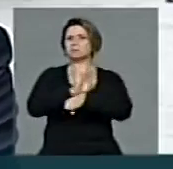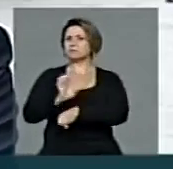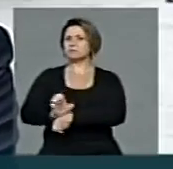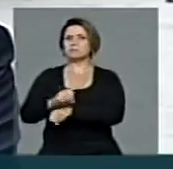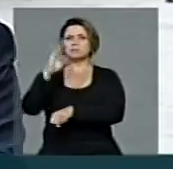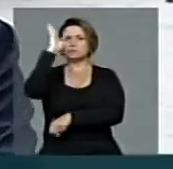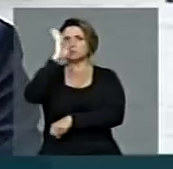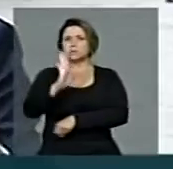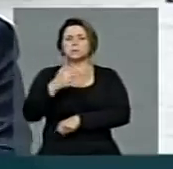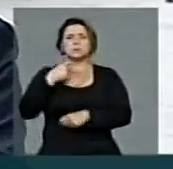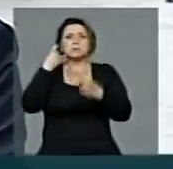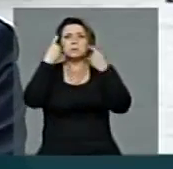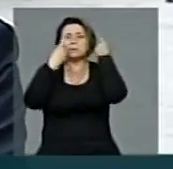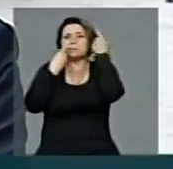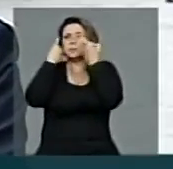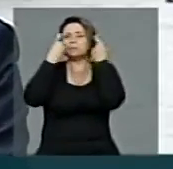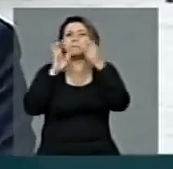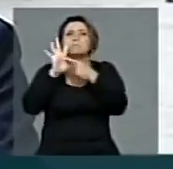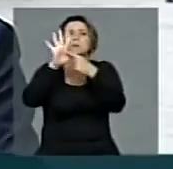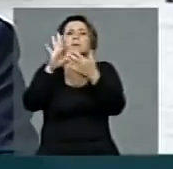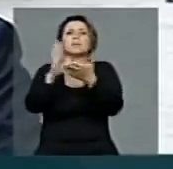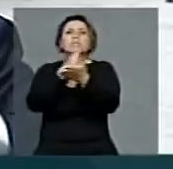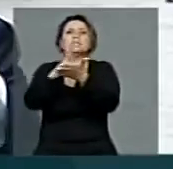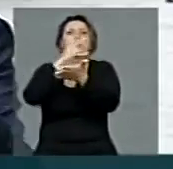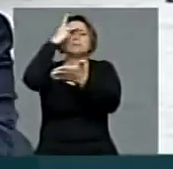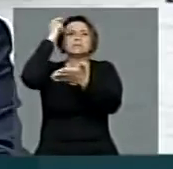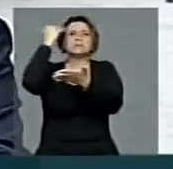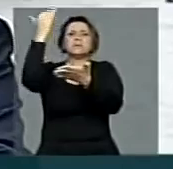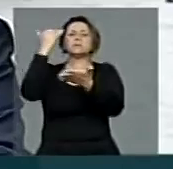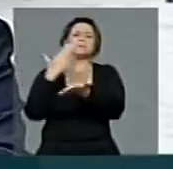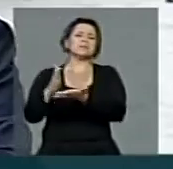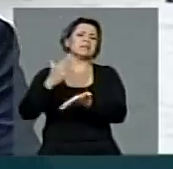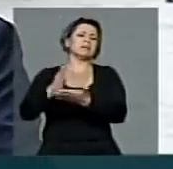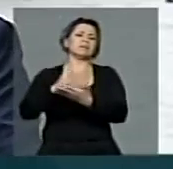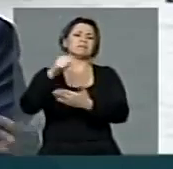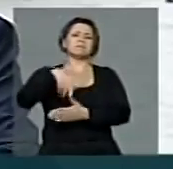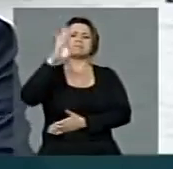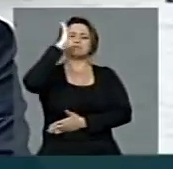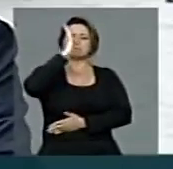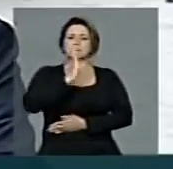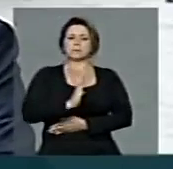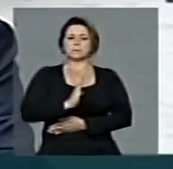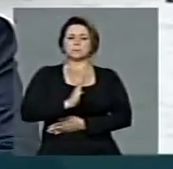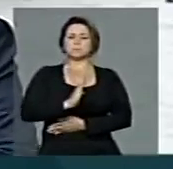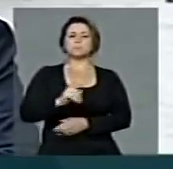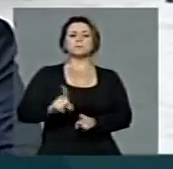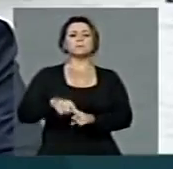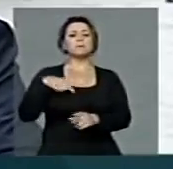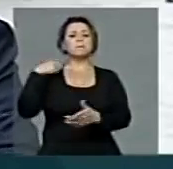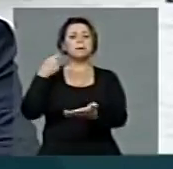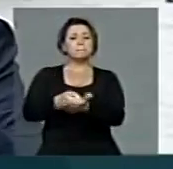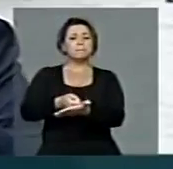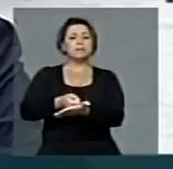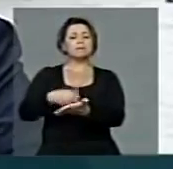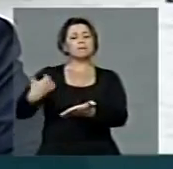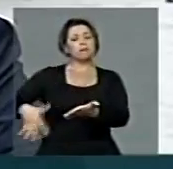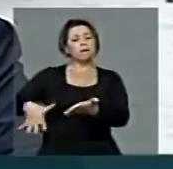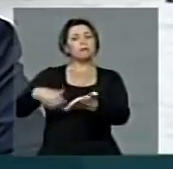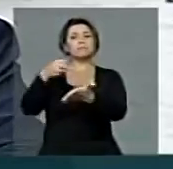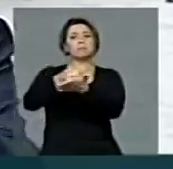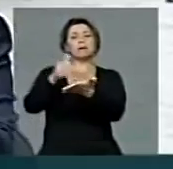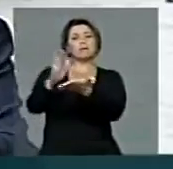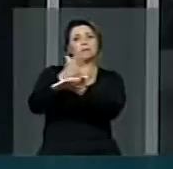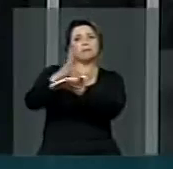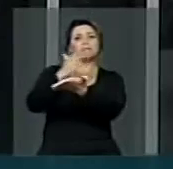tem razão. Não só carece de regulação pós-compra, mas carece também de regulação antes